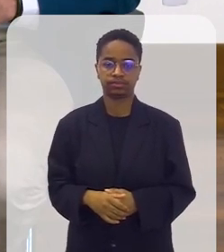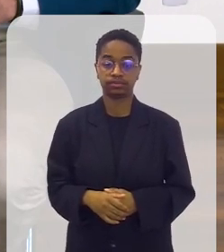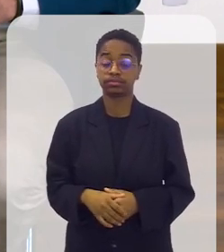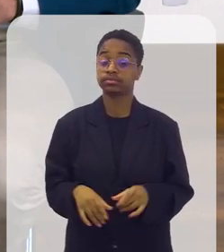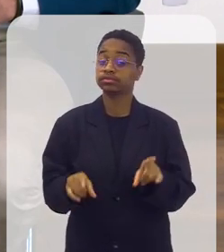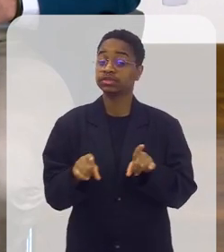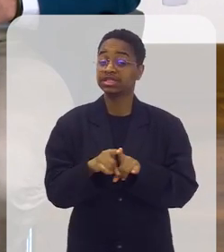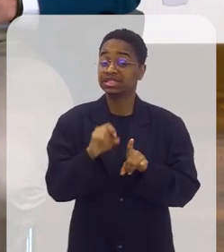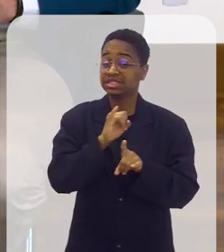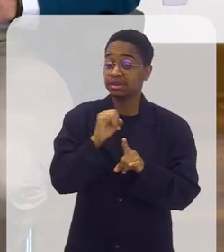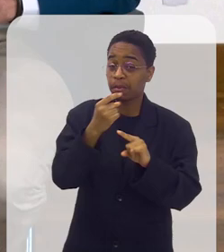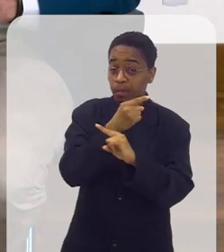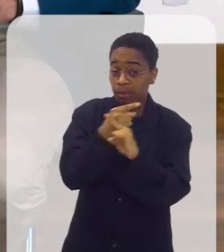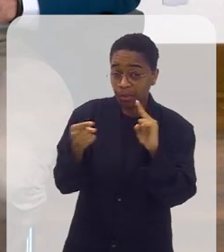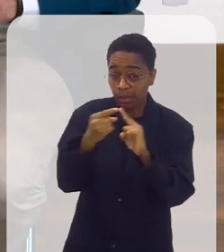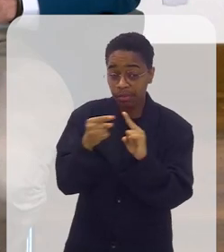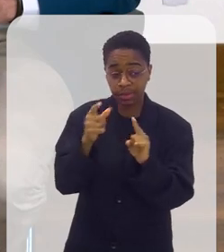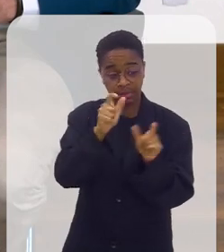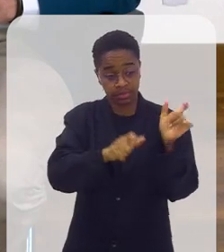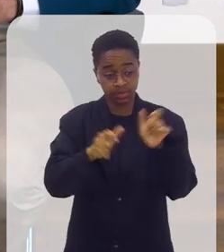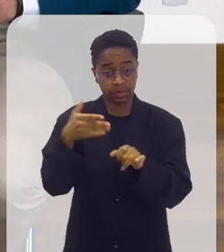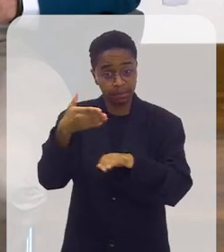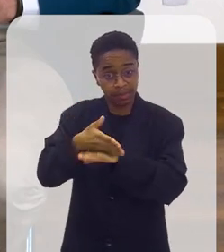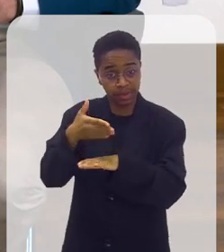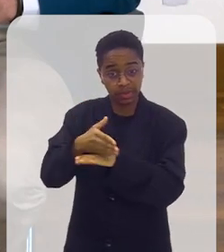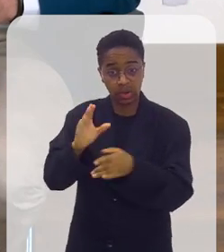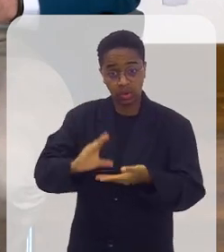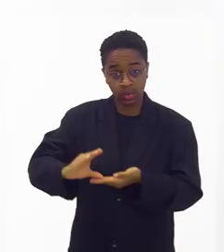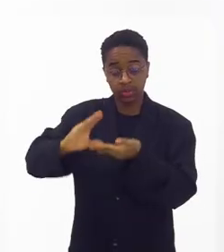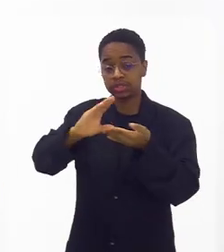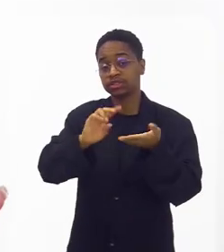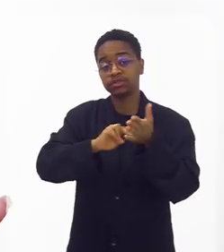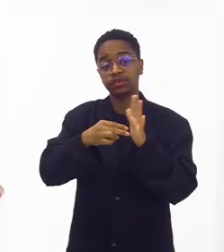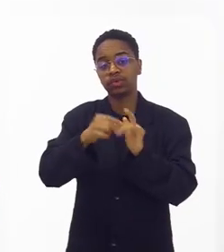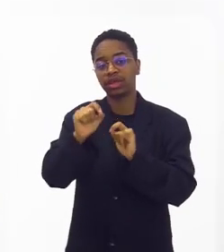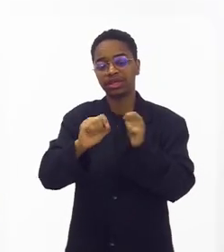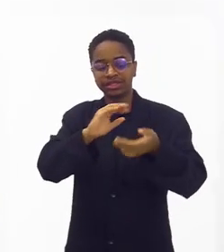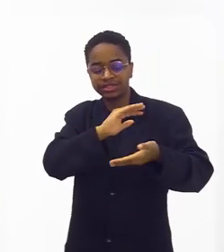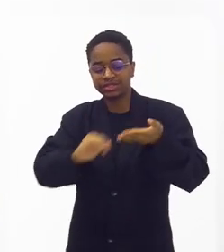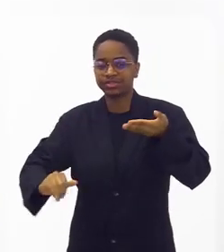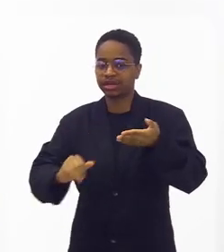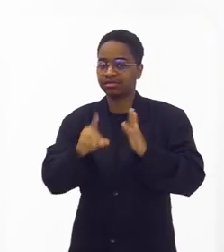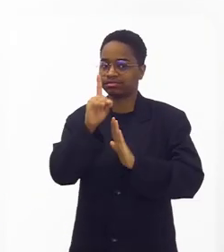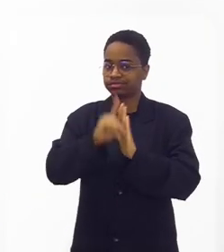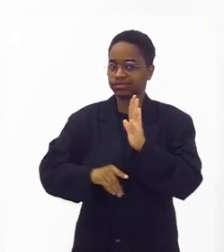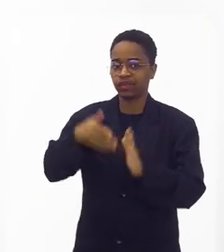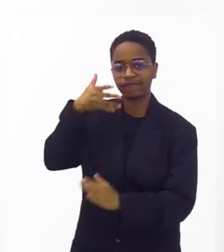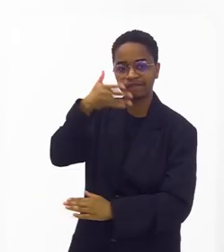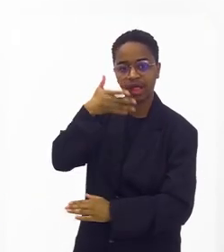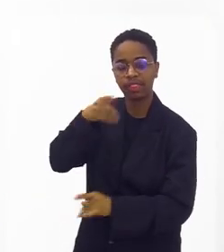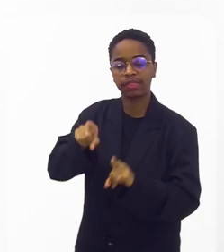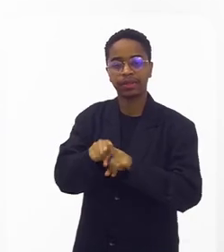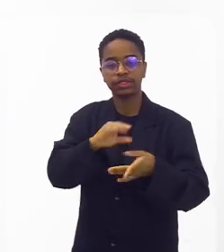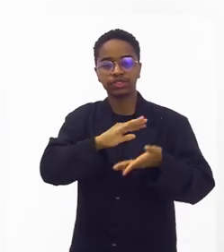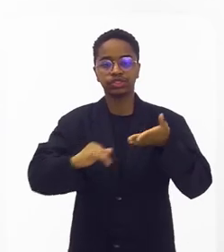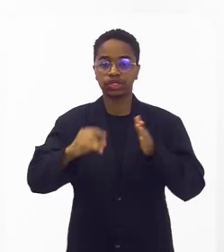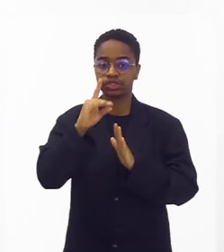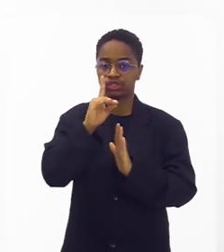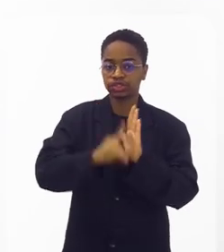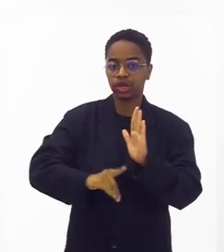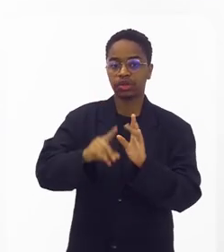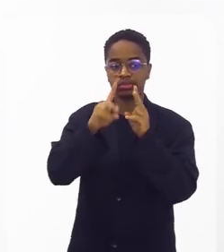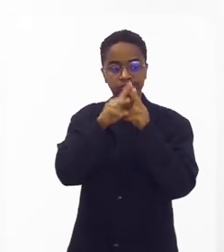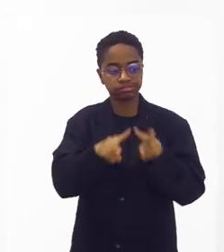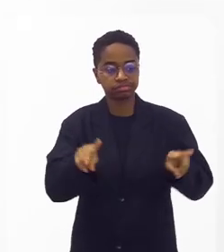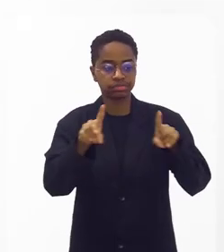Inibir e coibir a participação dessas pessoas nos conselhos é tirar deles o direito de fala e o direito do olhar